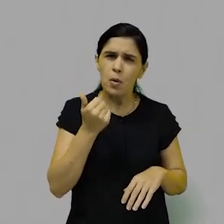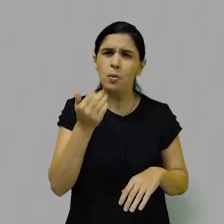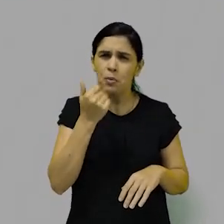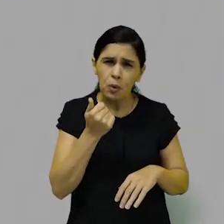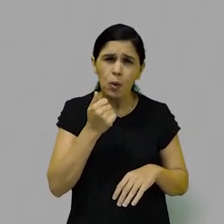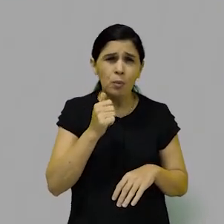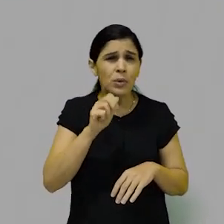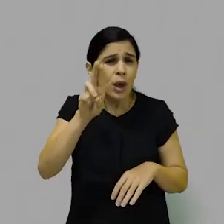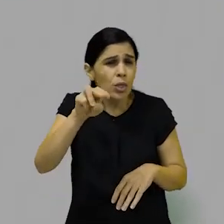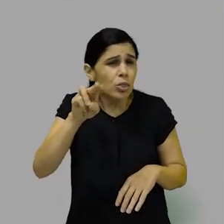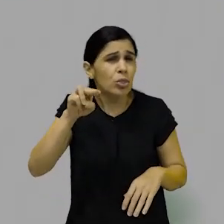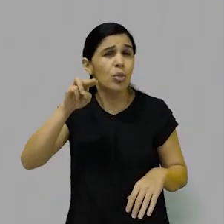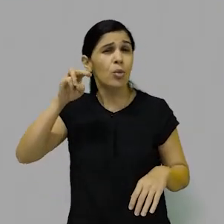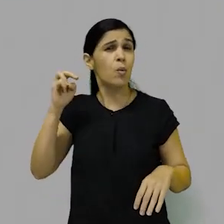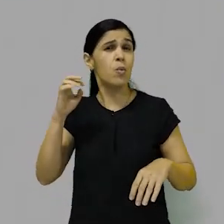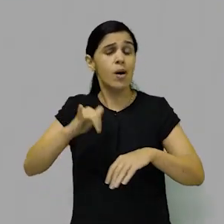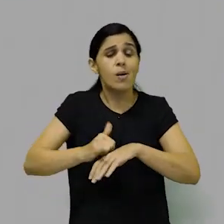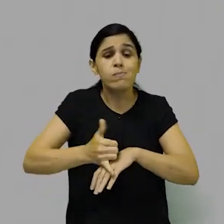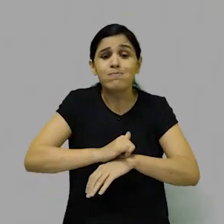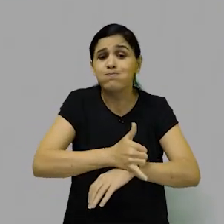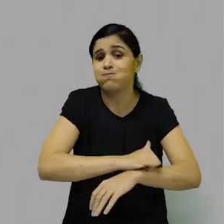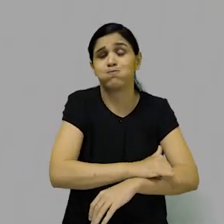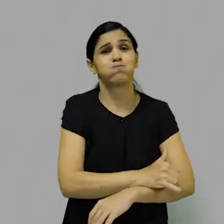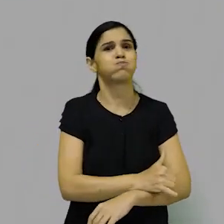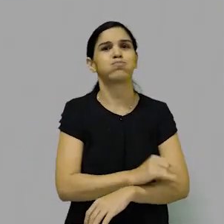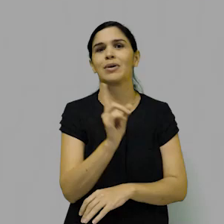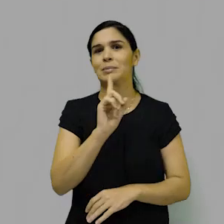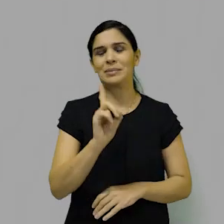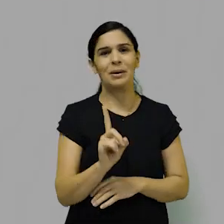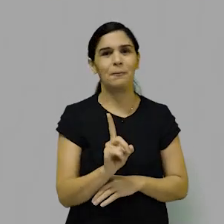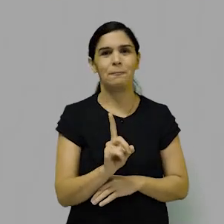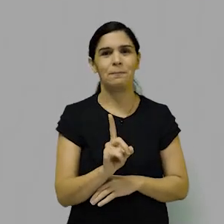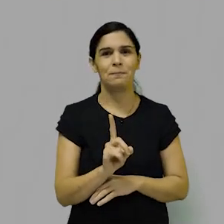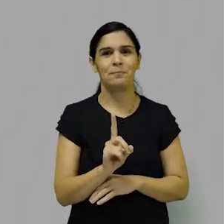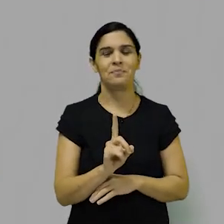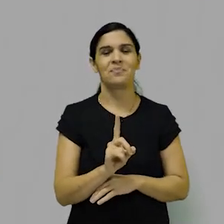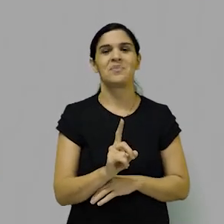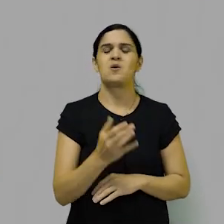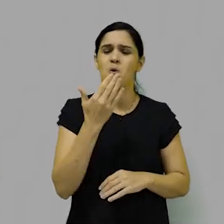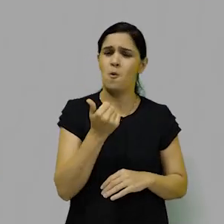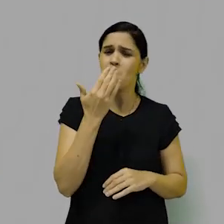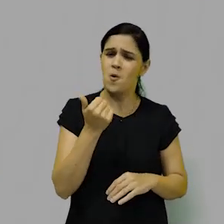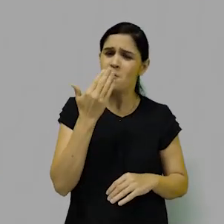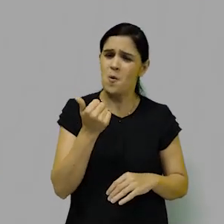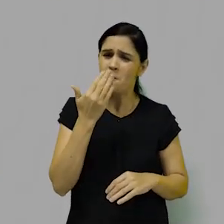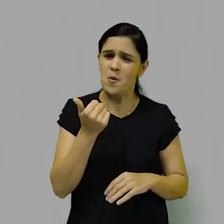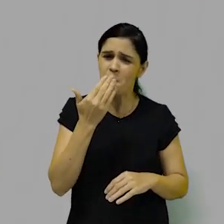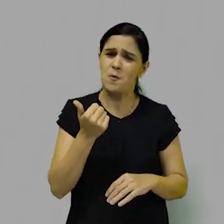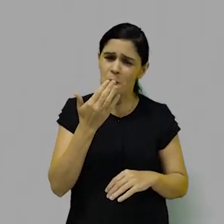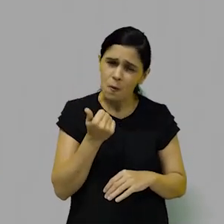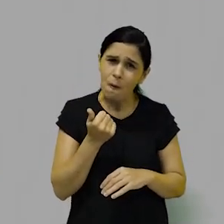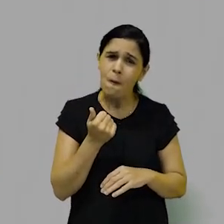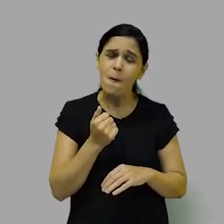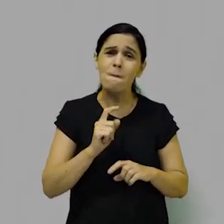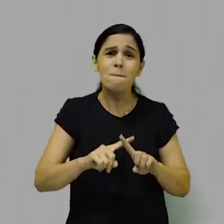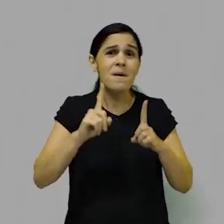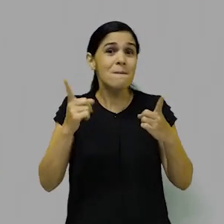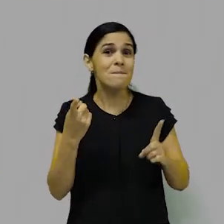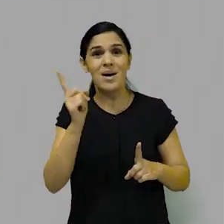indivíduo que é ectomorfo, é aquele magro de ruim. Come, nunca engorda, tá